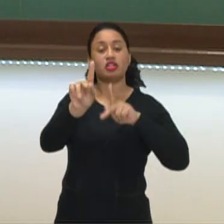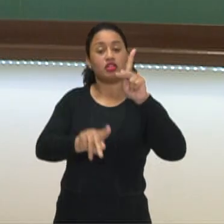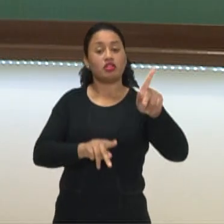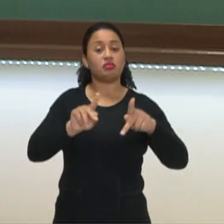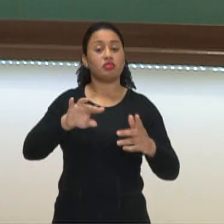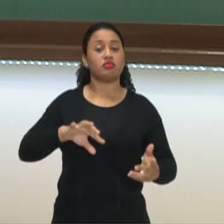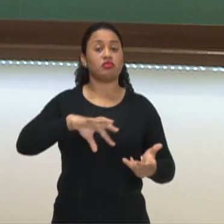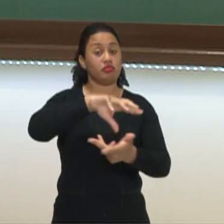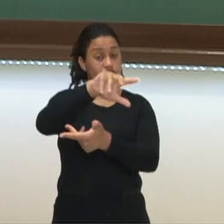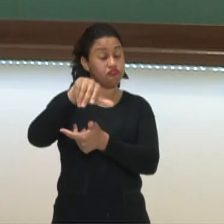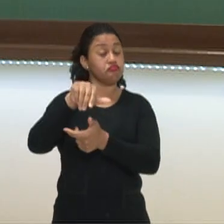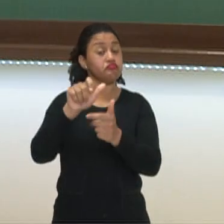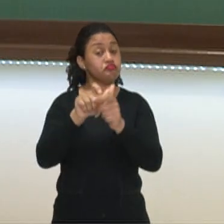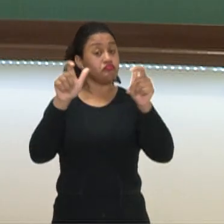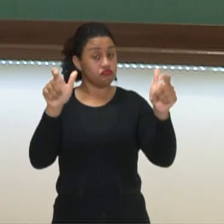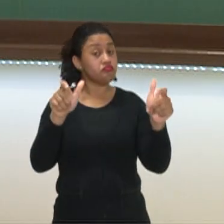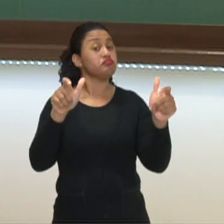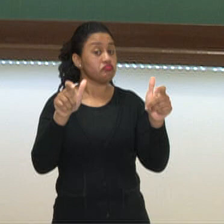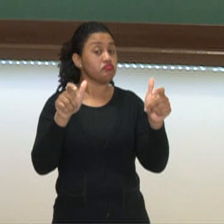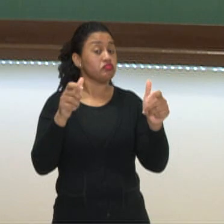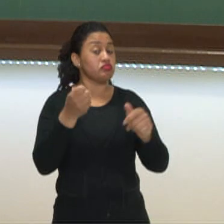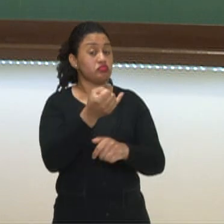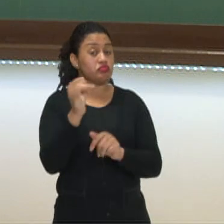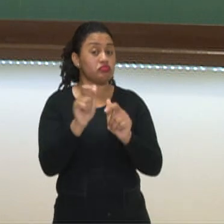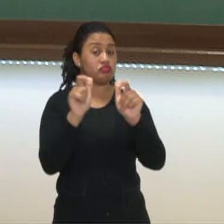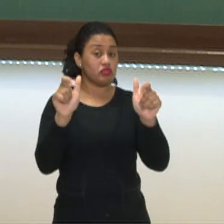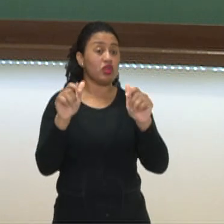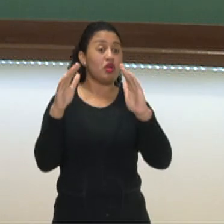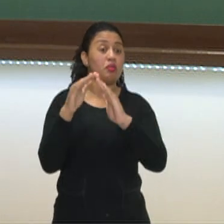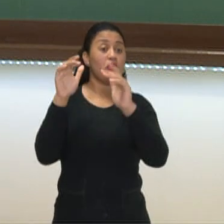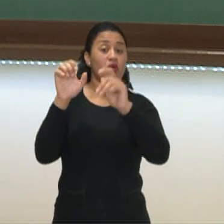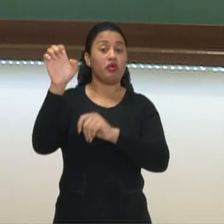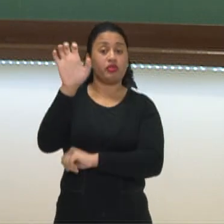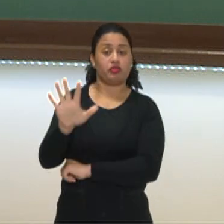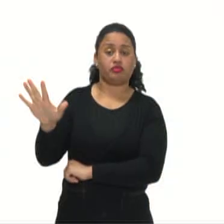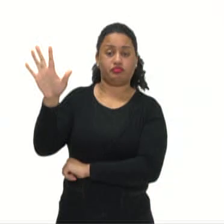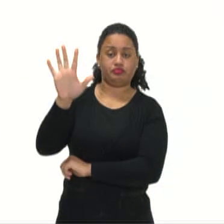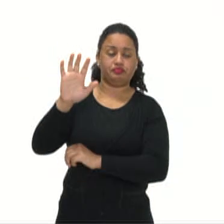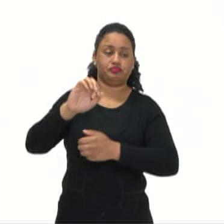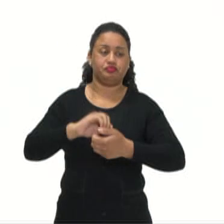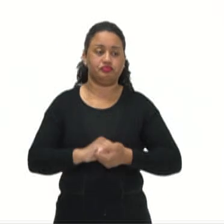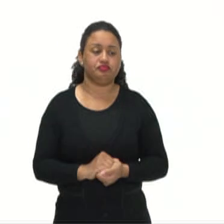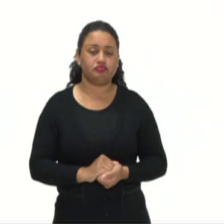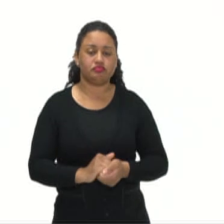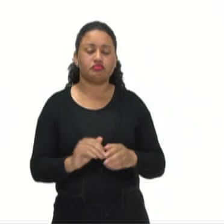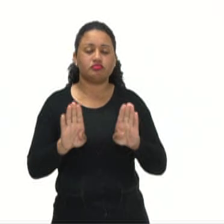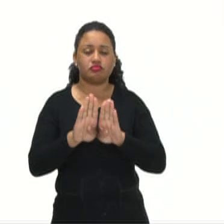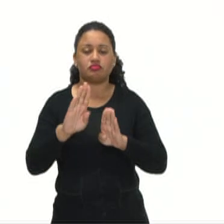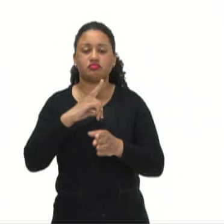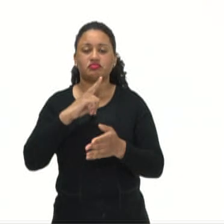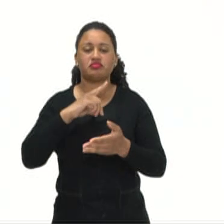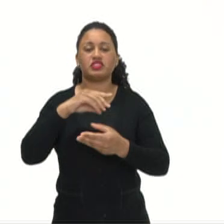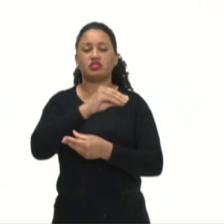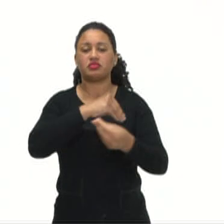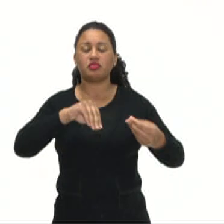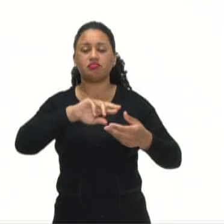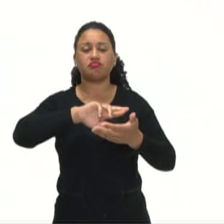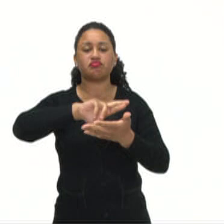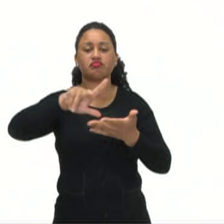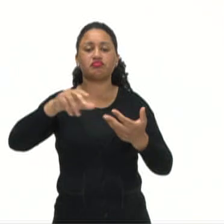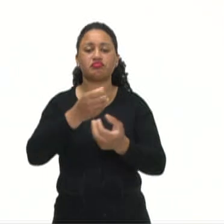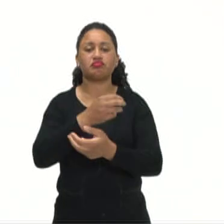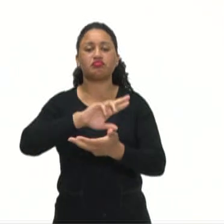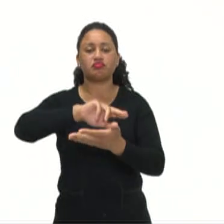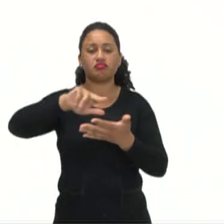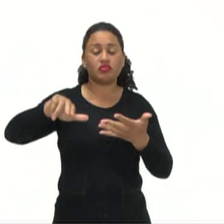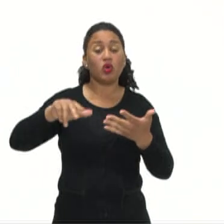grande quantidade da população vive na Europa. E existe uma grande heterogeneidade cultural,